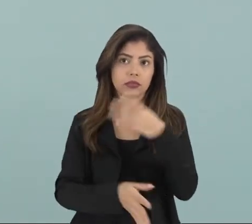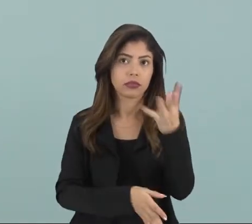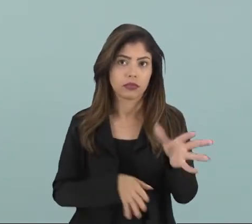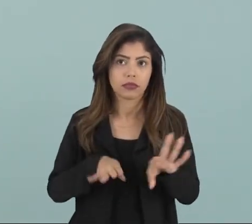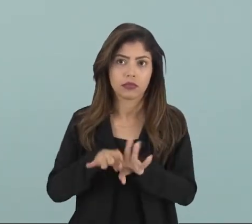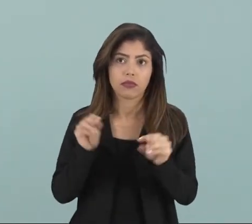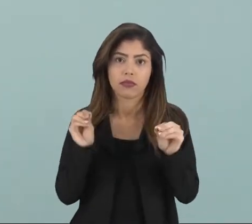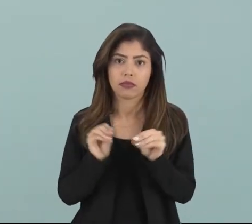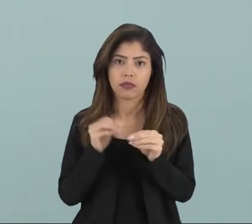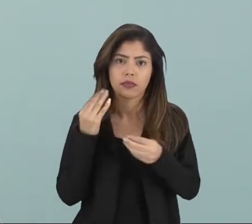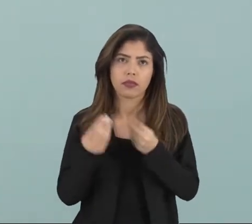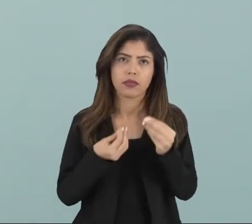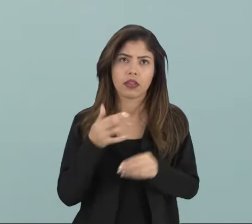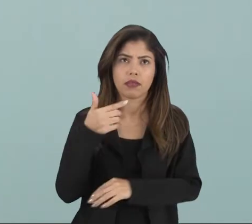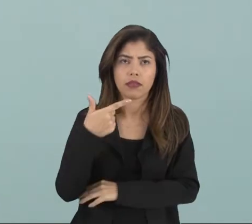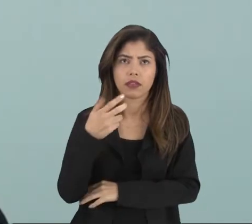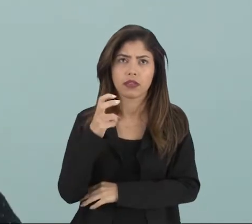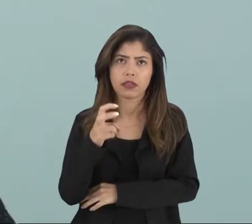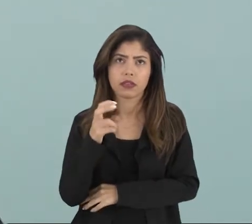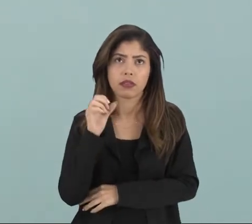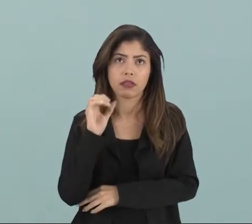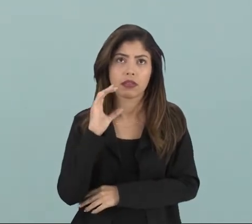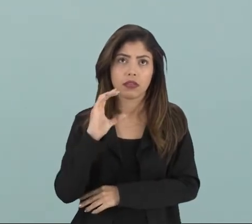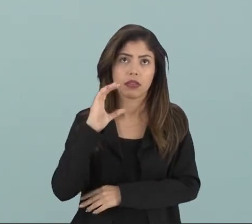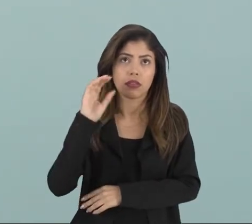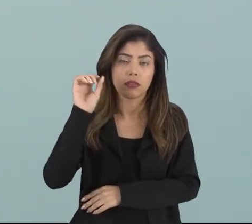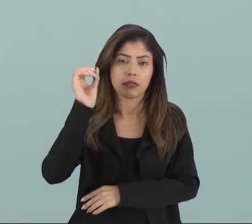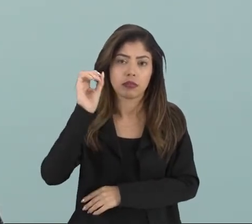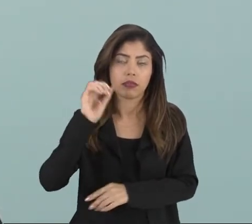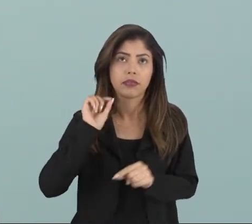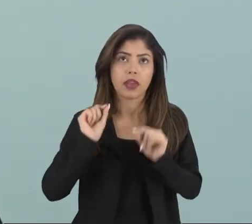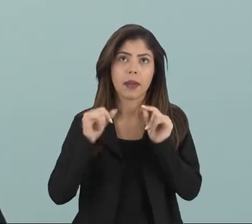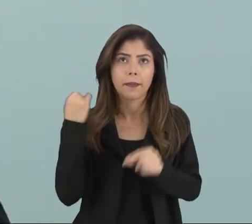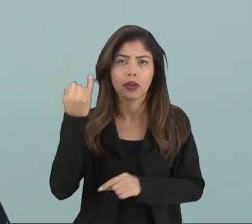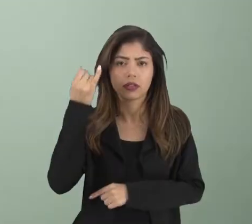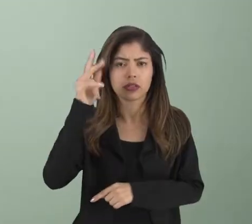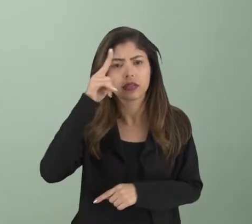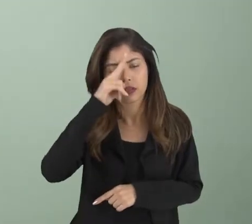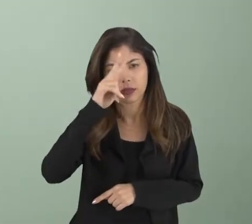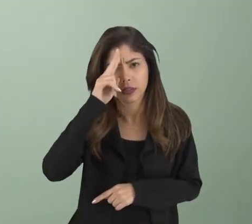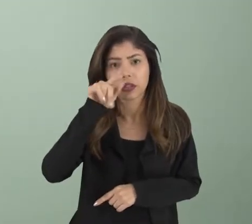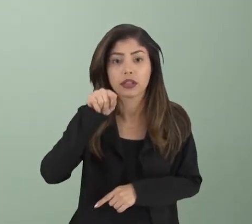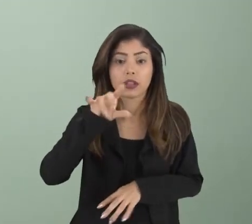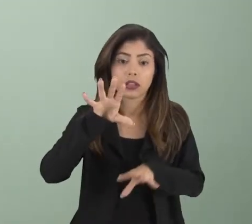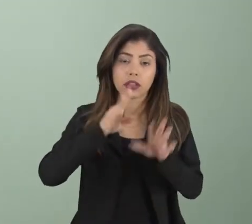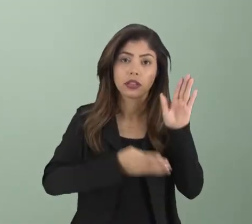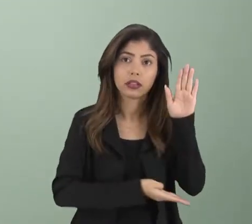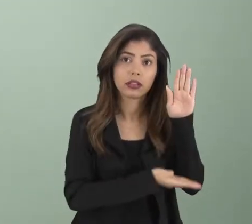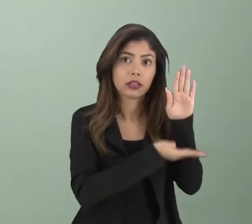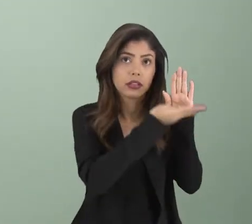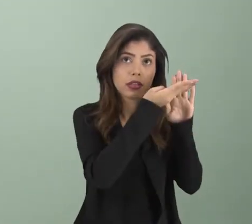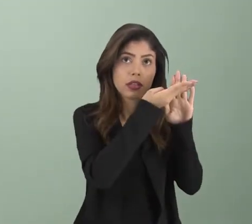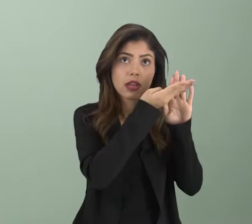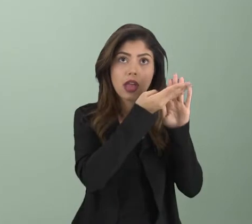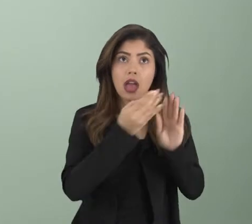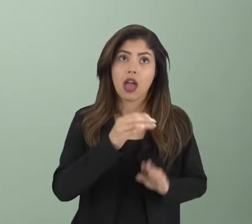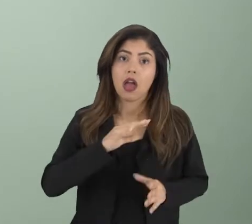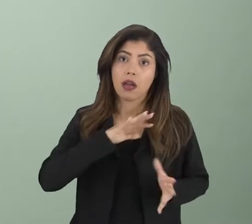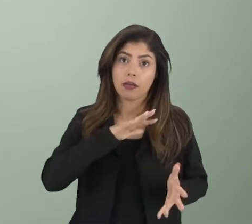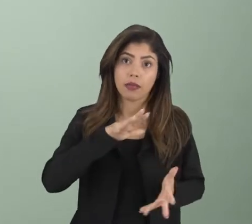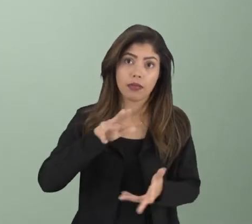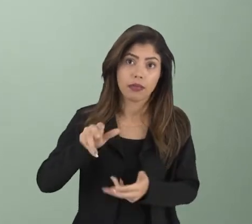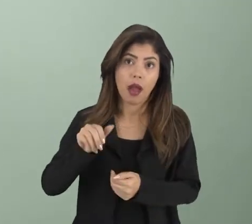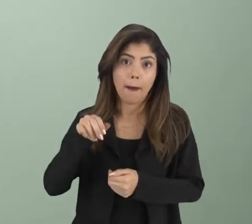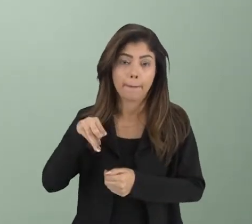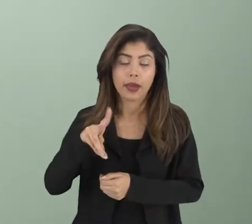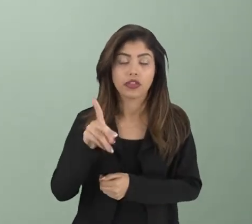ambiente, estamos falando de 25 graus. É importante lembrar que essa temperatura é no SI, é no Sistema Internacional de